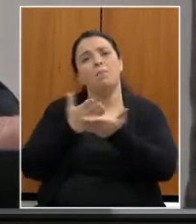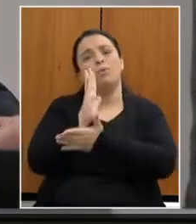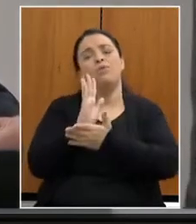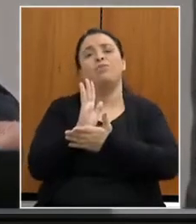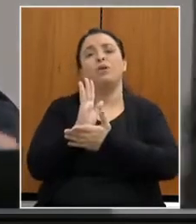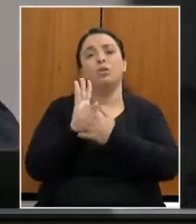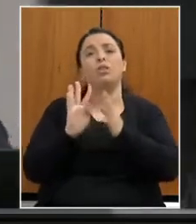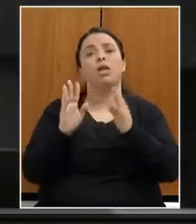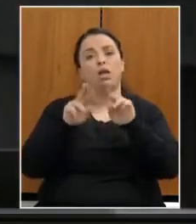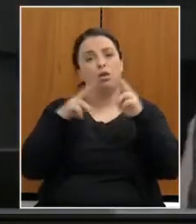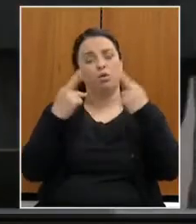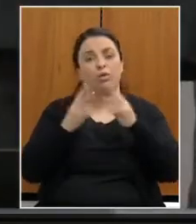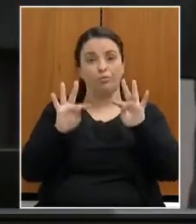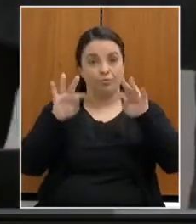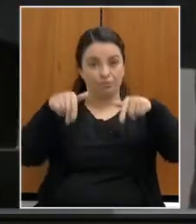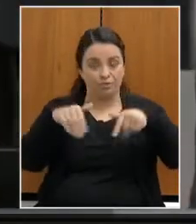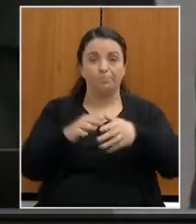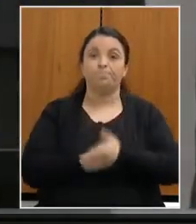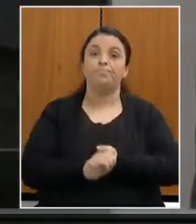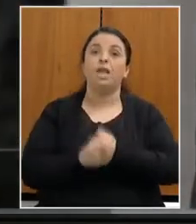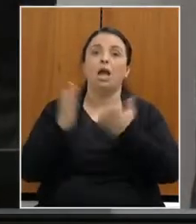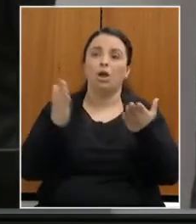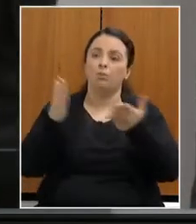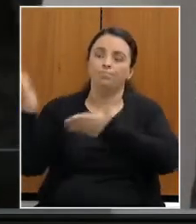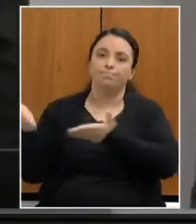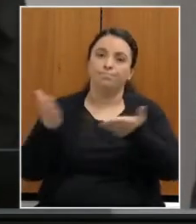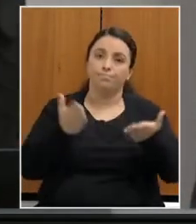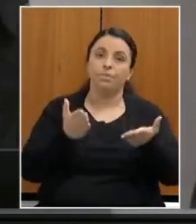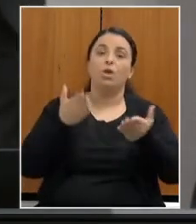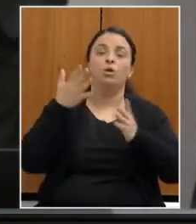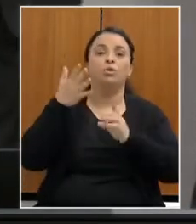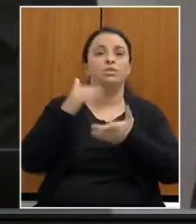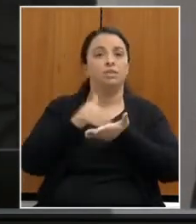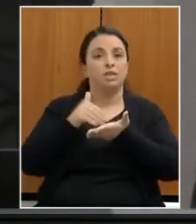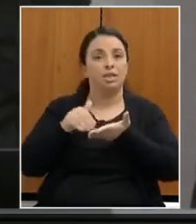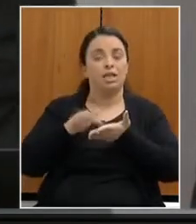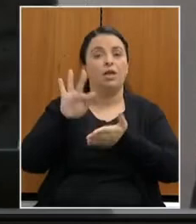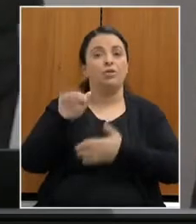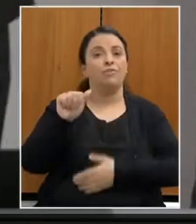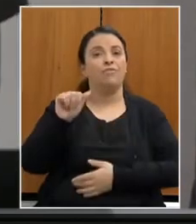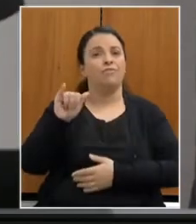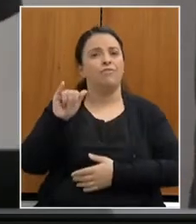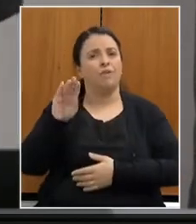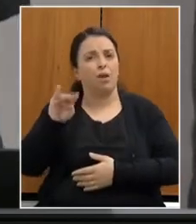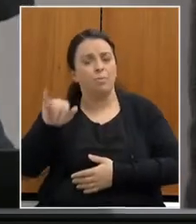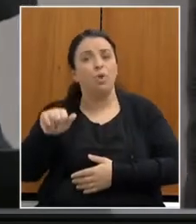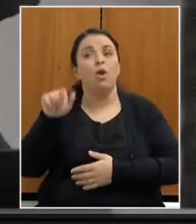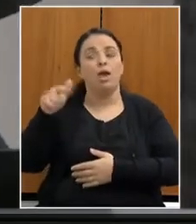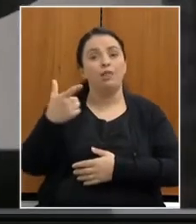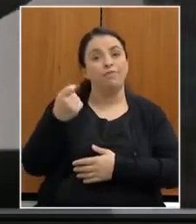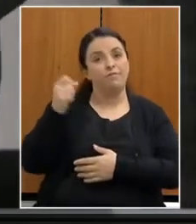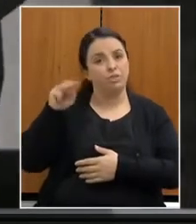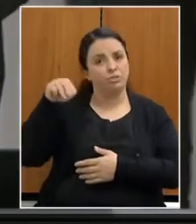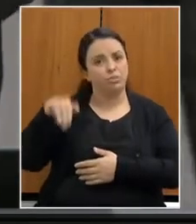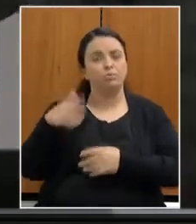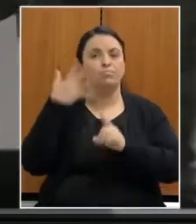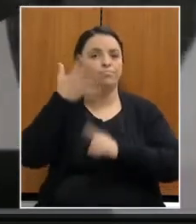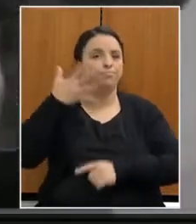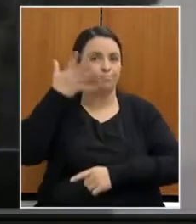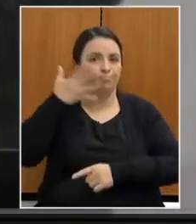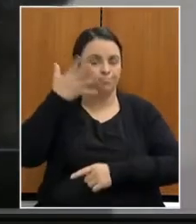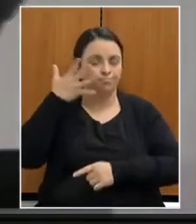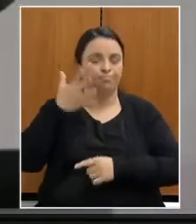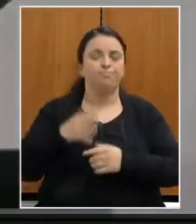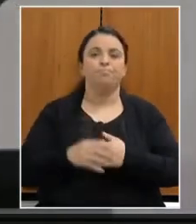Passo a palavra ao secretário Fábio Baqueretti Vitor, pelo prazo de até 20 minutos, para a sua exposição inicial.